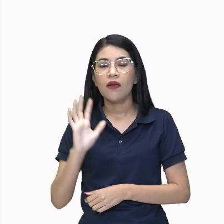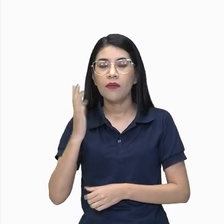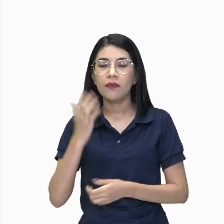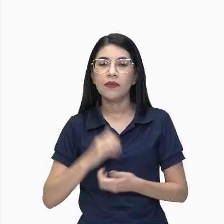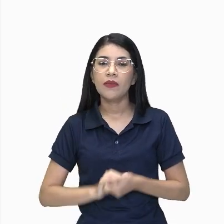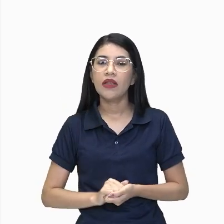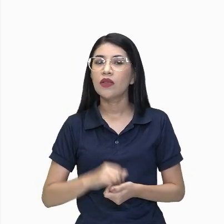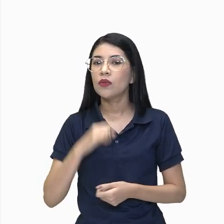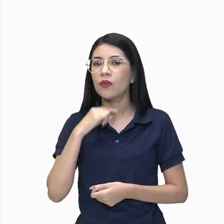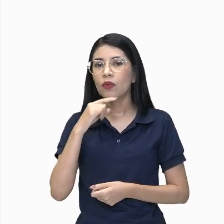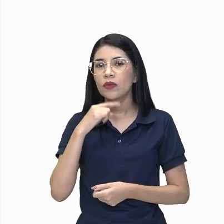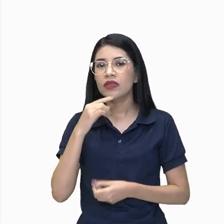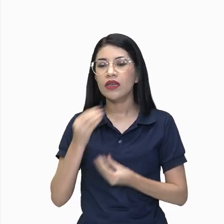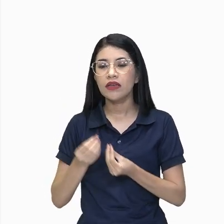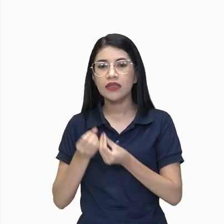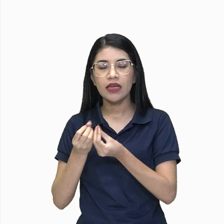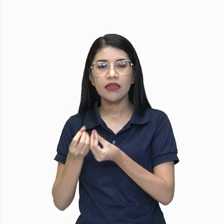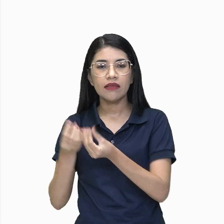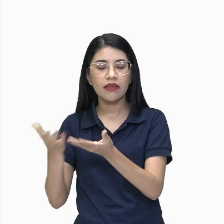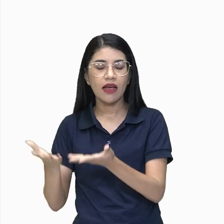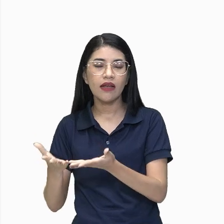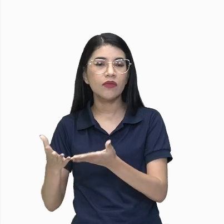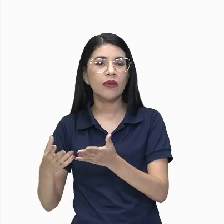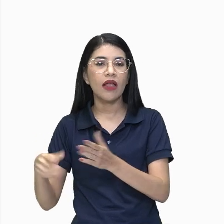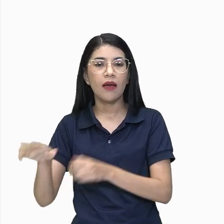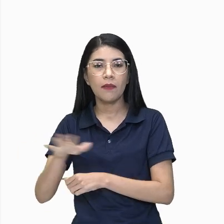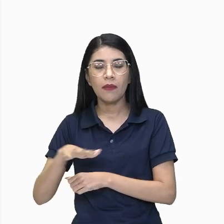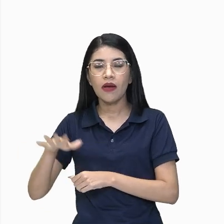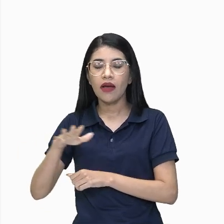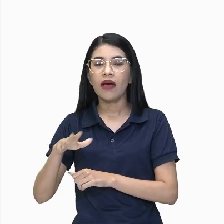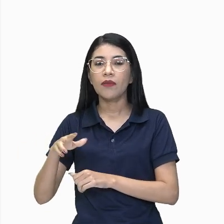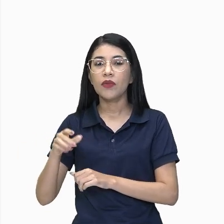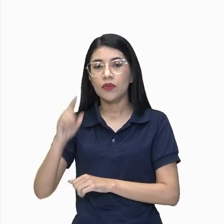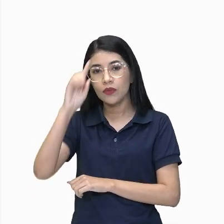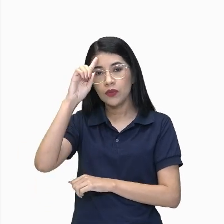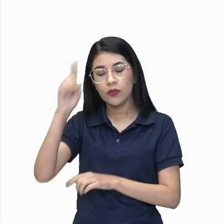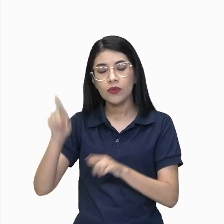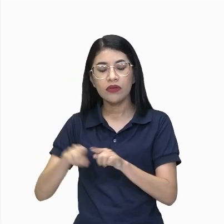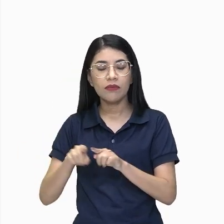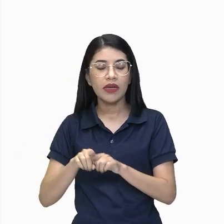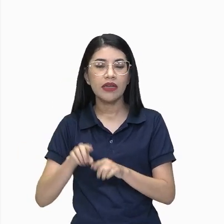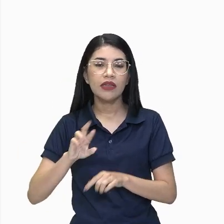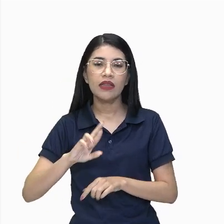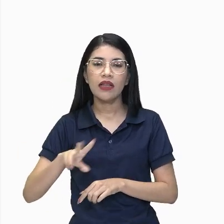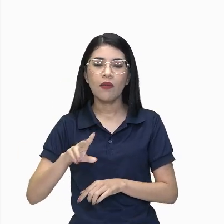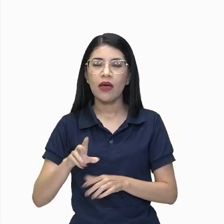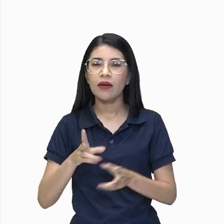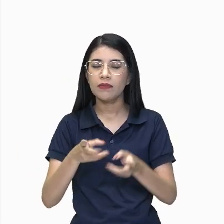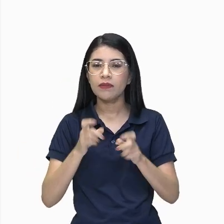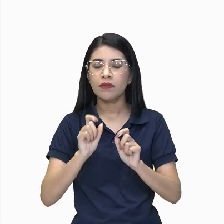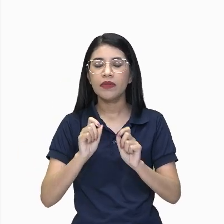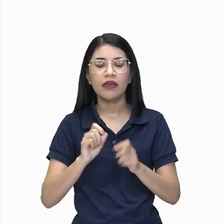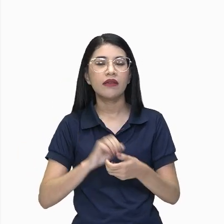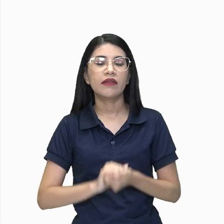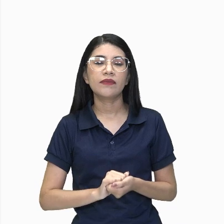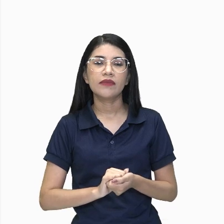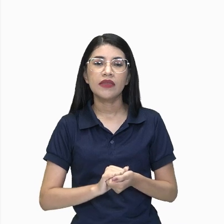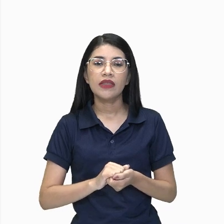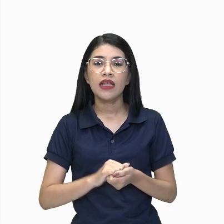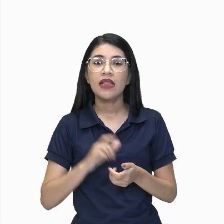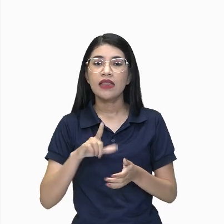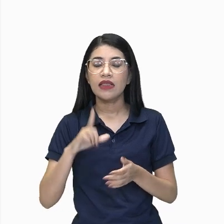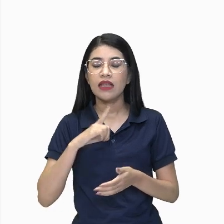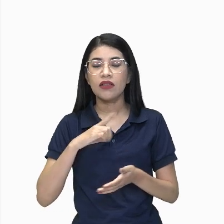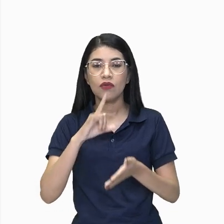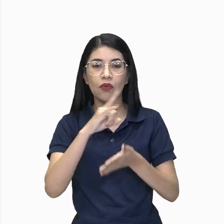ser concedida a um proprietário de terras ou seria reconhecida a ocupação por meio da ocupação